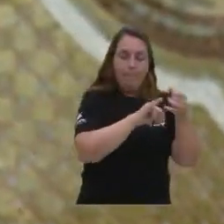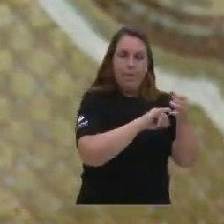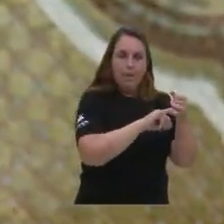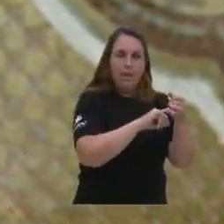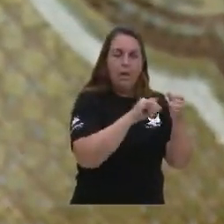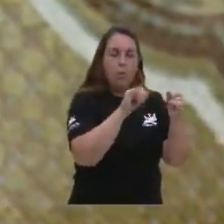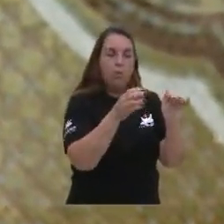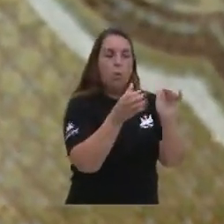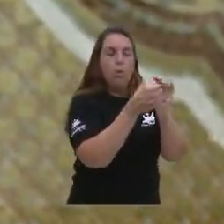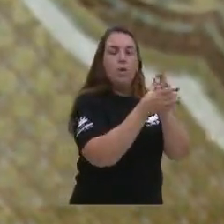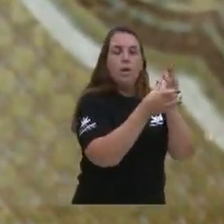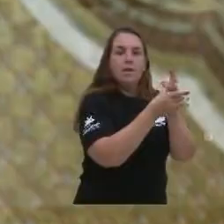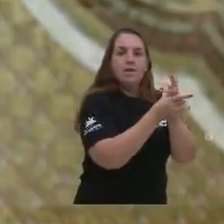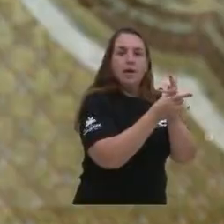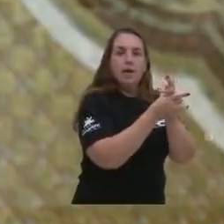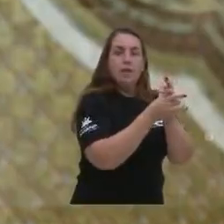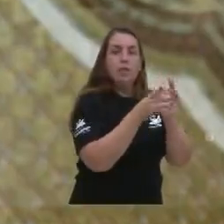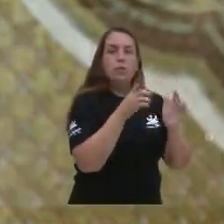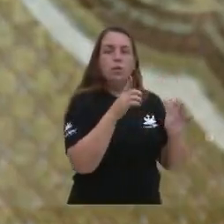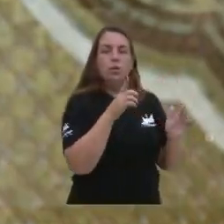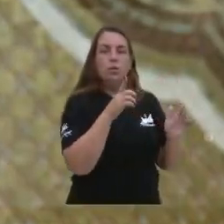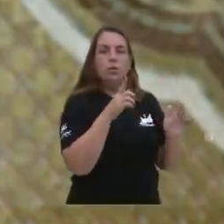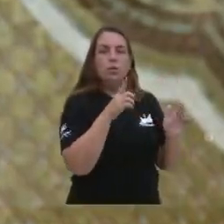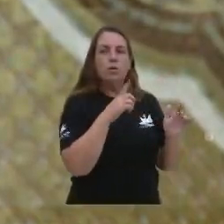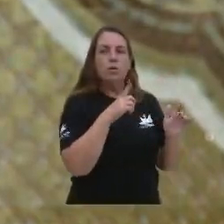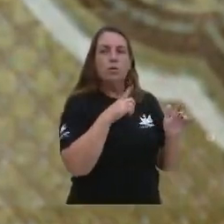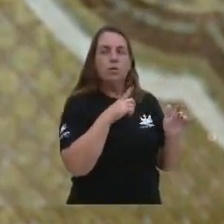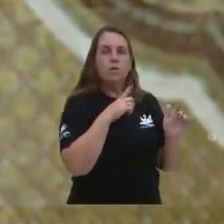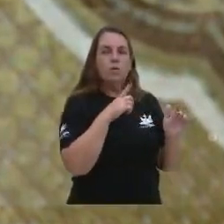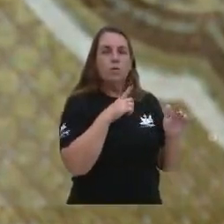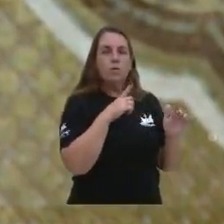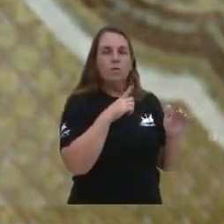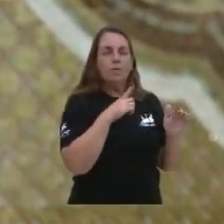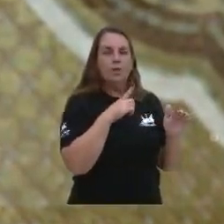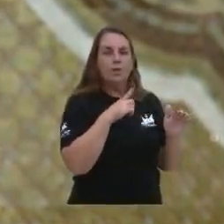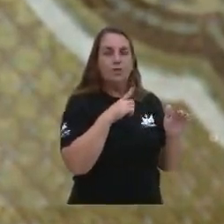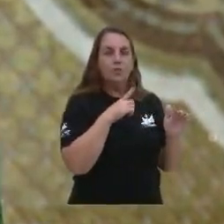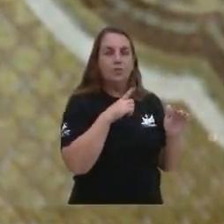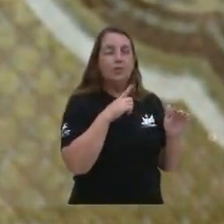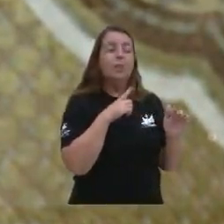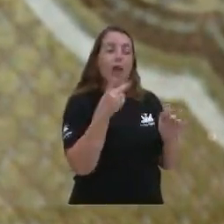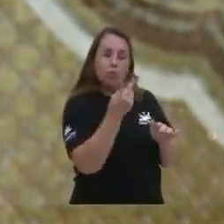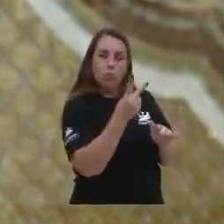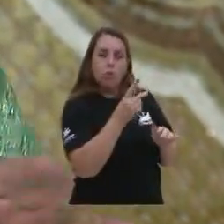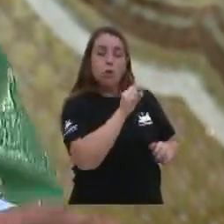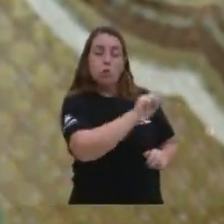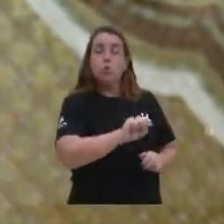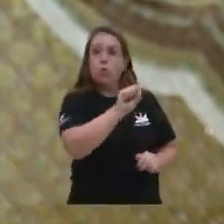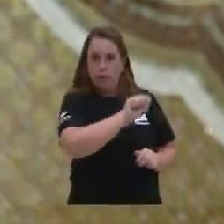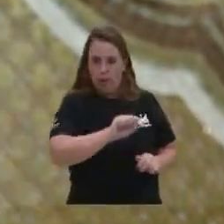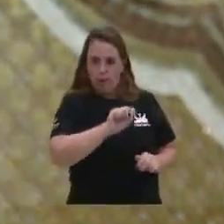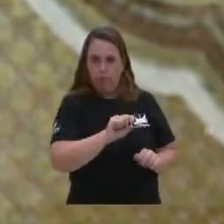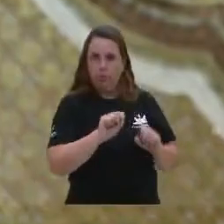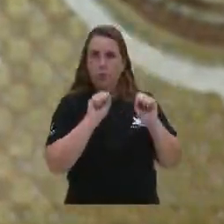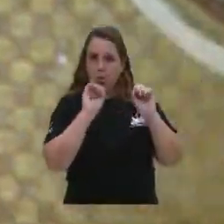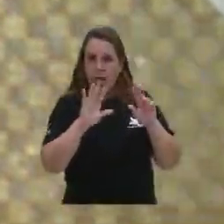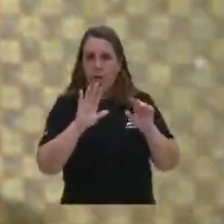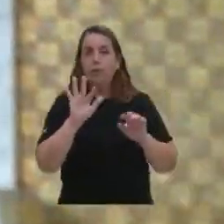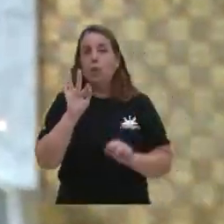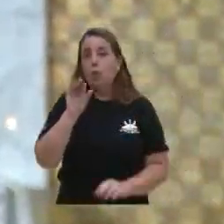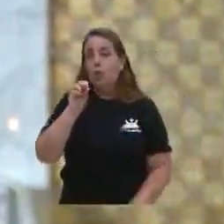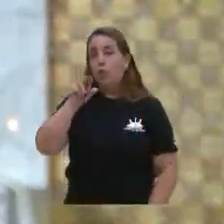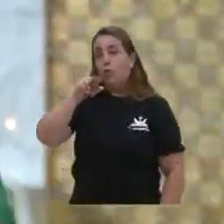relação sexual. Fornicação é quando um solteiro. De tal forma que adultério ou fornicação é imoralidade sexual. Só